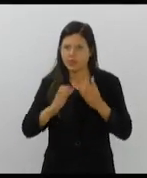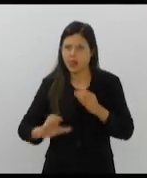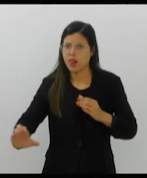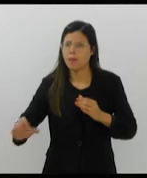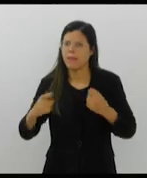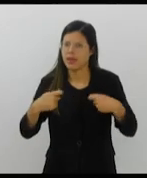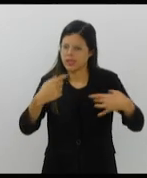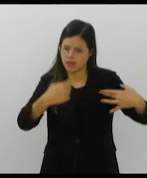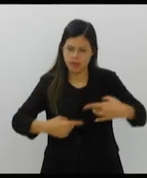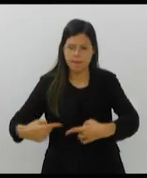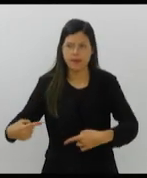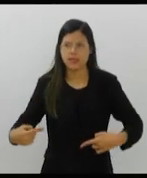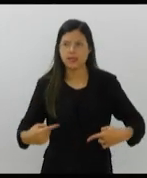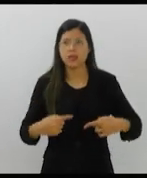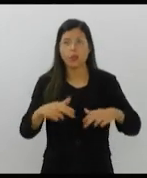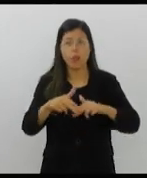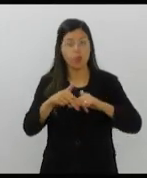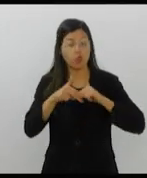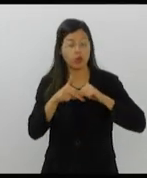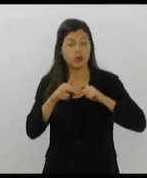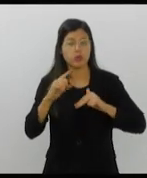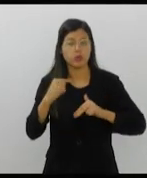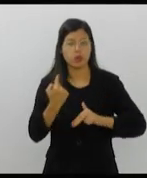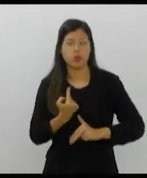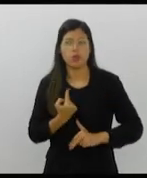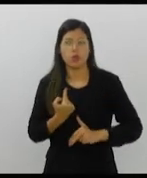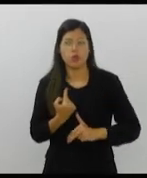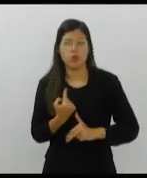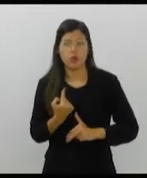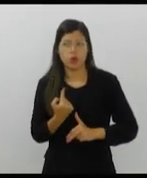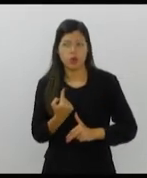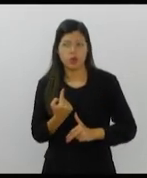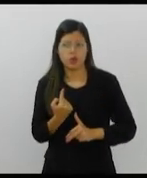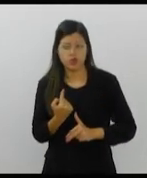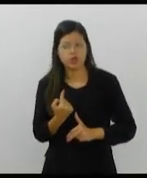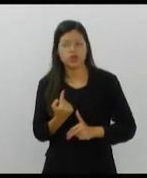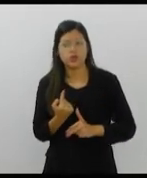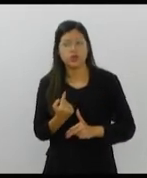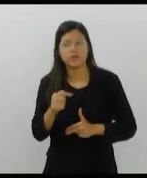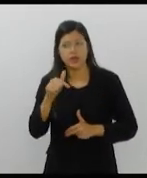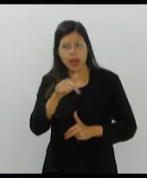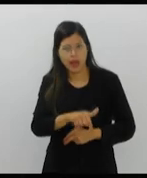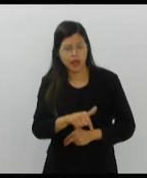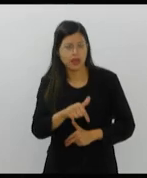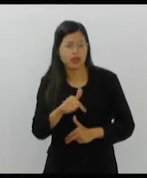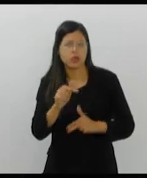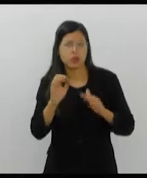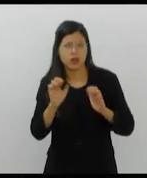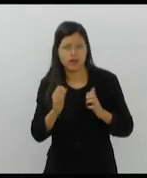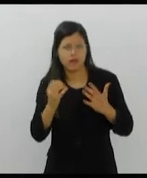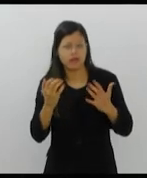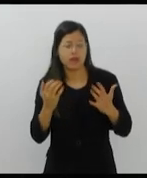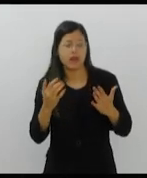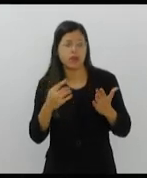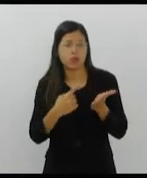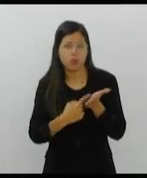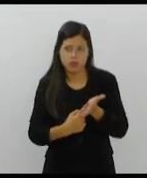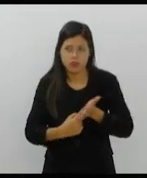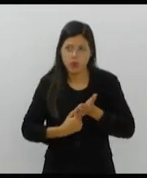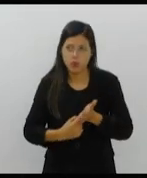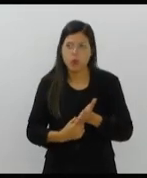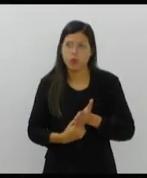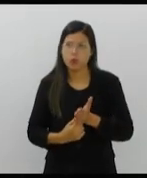debatida. Nesse sentido, nós perseguimos, e ali, através do acordo do conjunto das trabalhadoras,